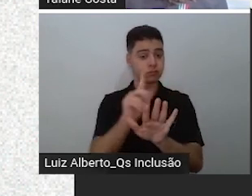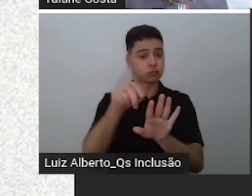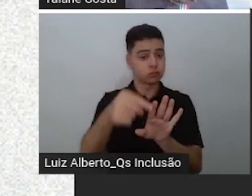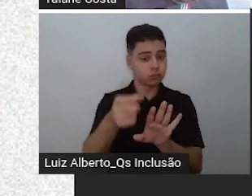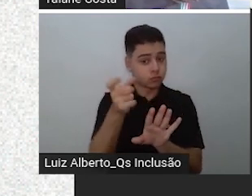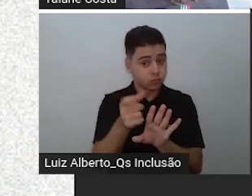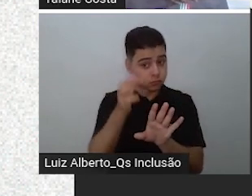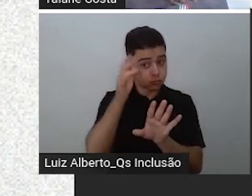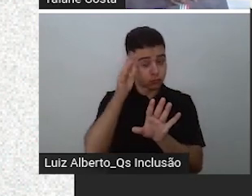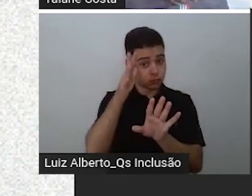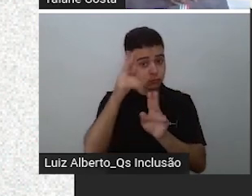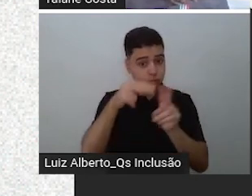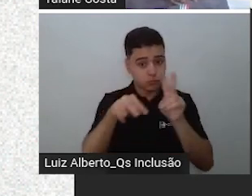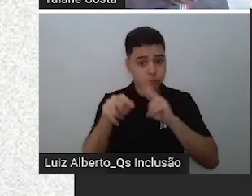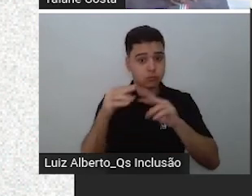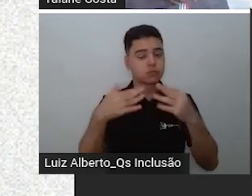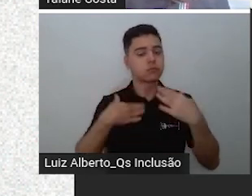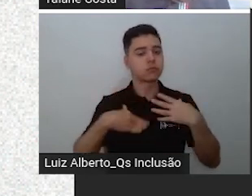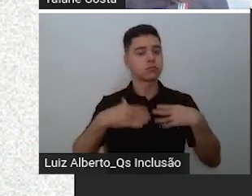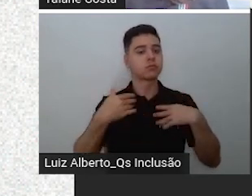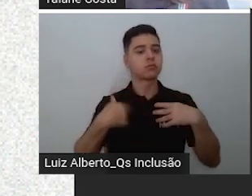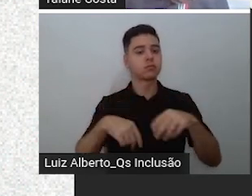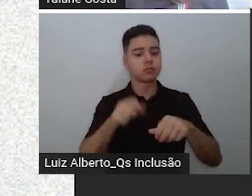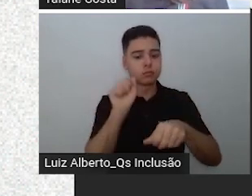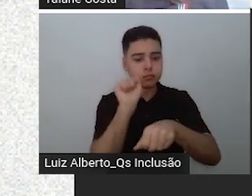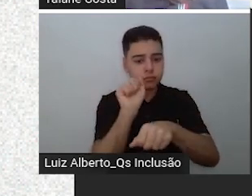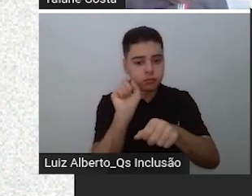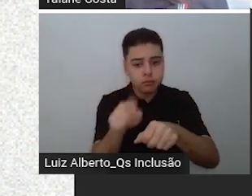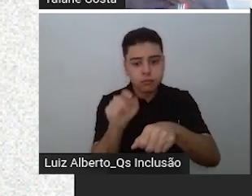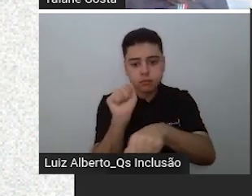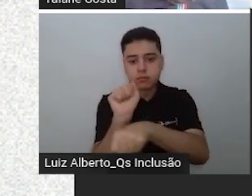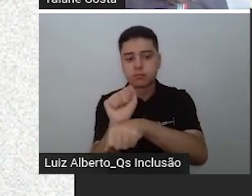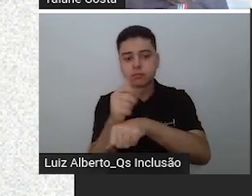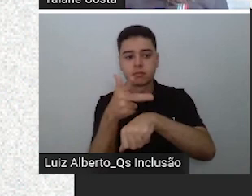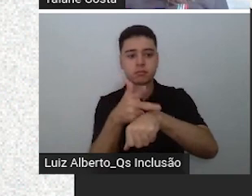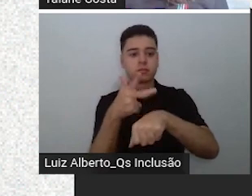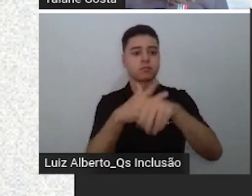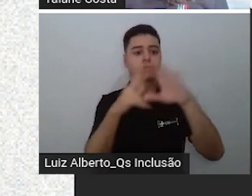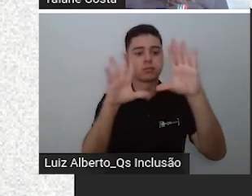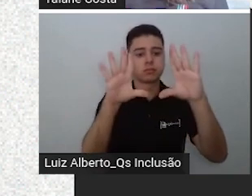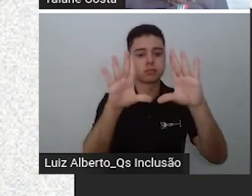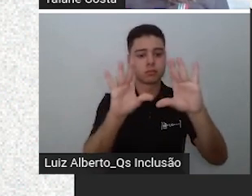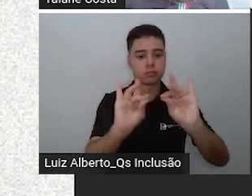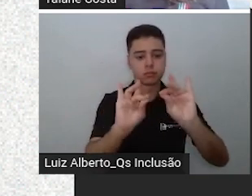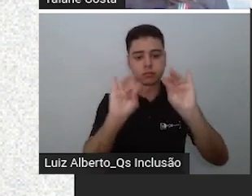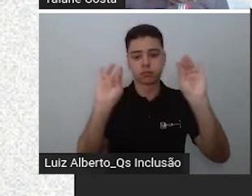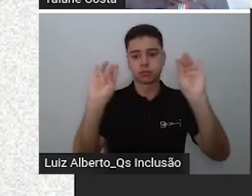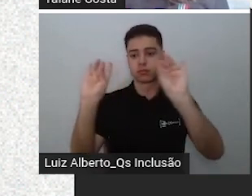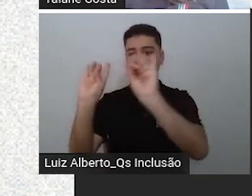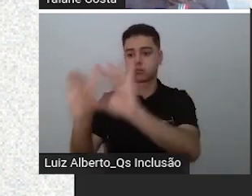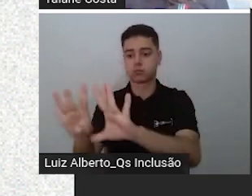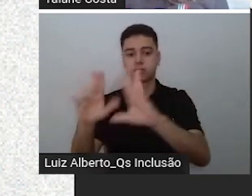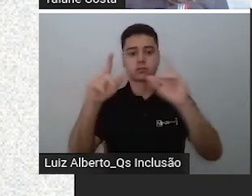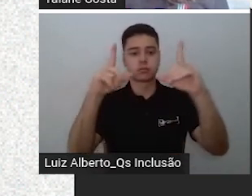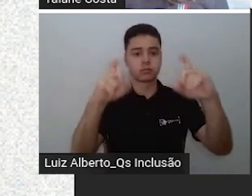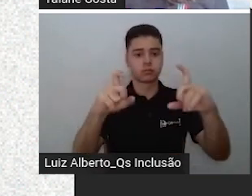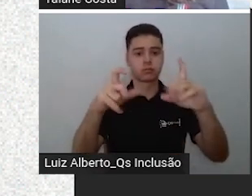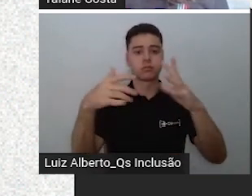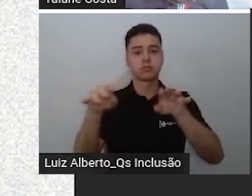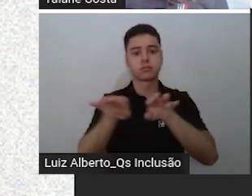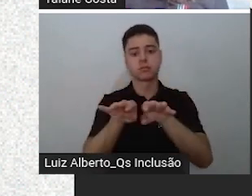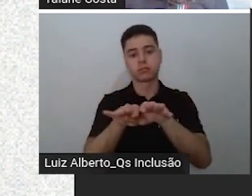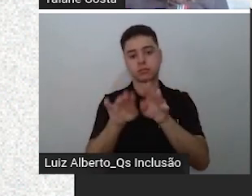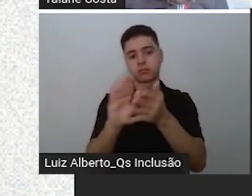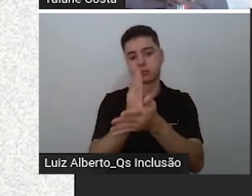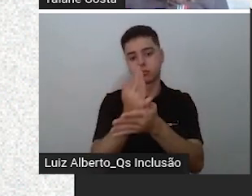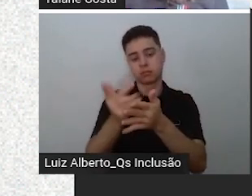calma, pode dar um pause no vídeo, copiar, tirar print. Aqui algumas das